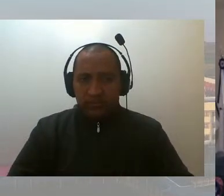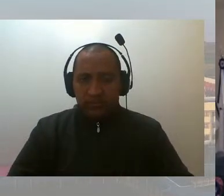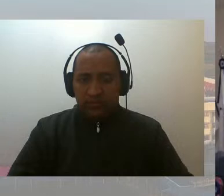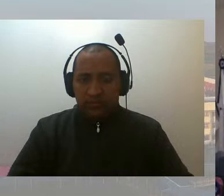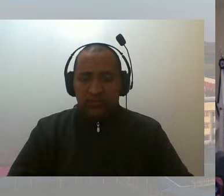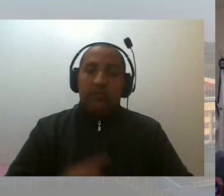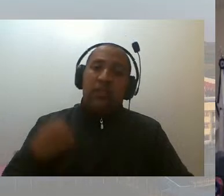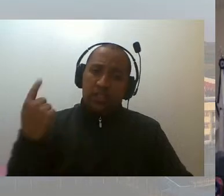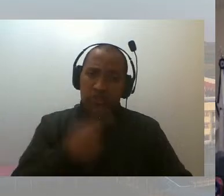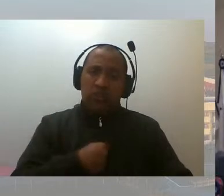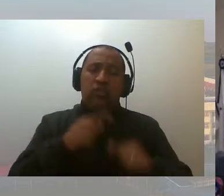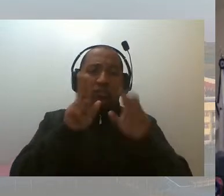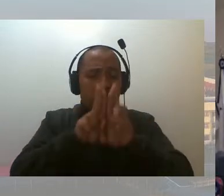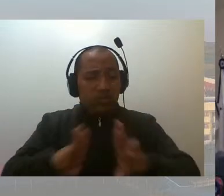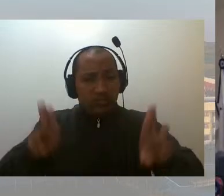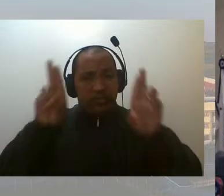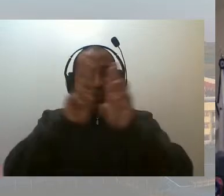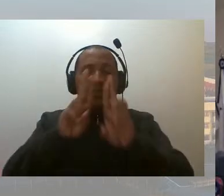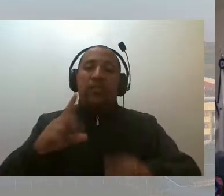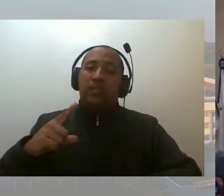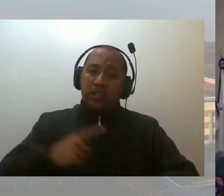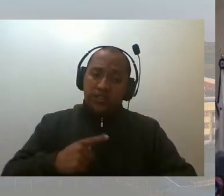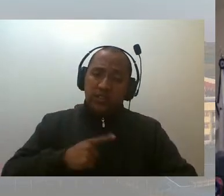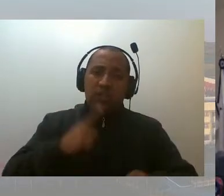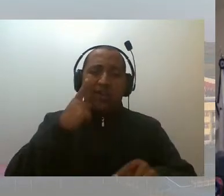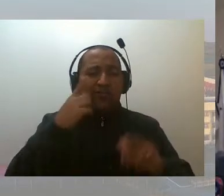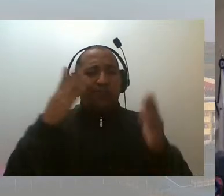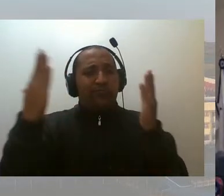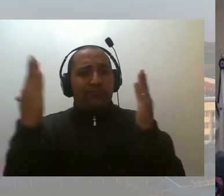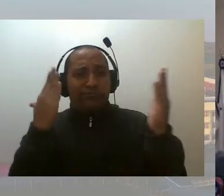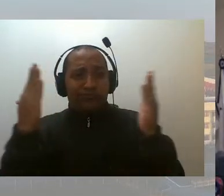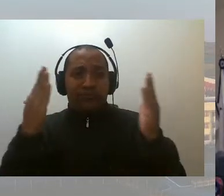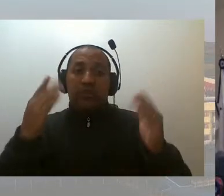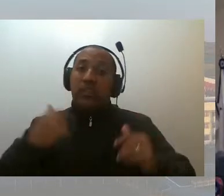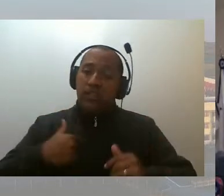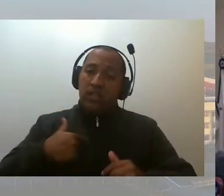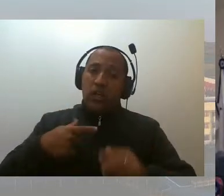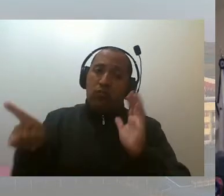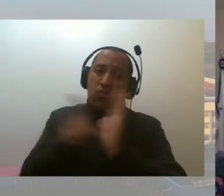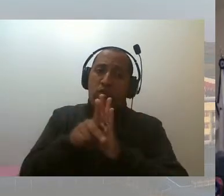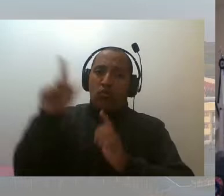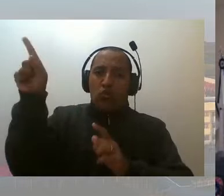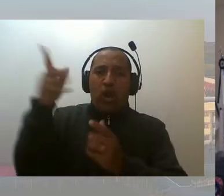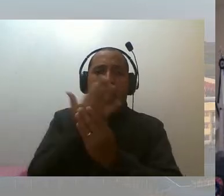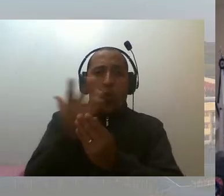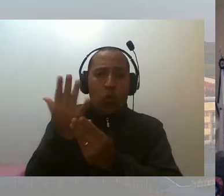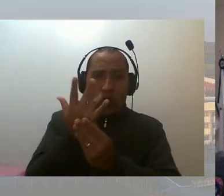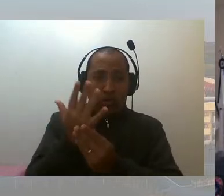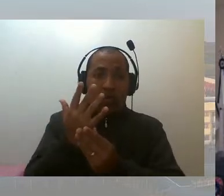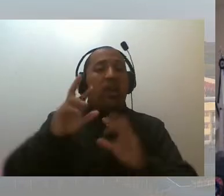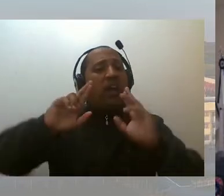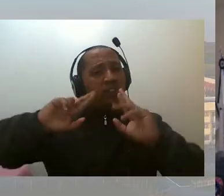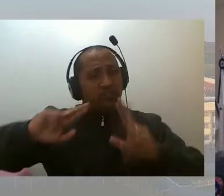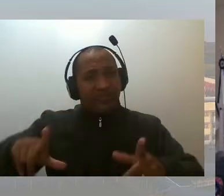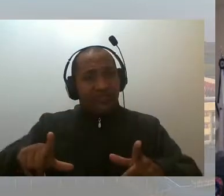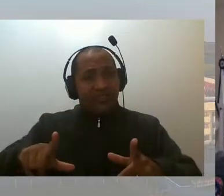que é a nossa universidade. Se for comparar, bom, vim da URGS, né, é uma realidade